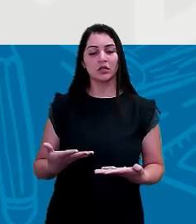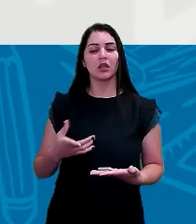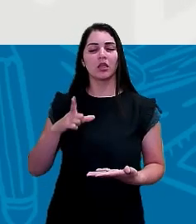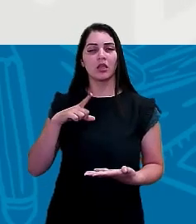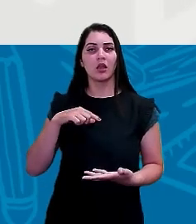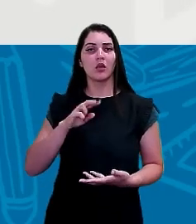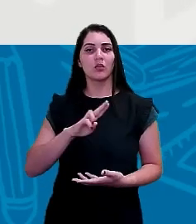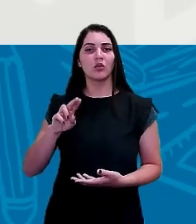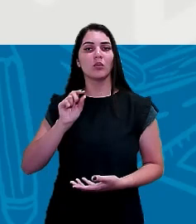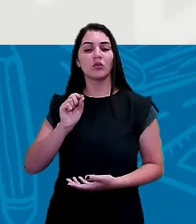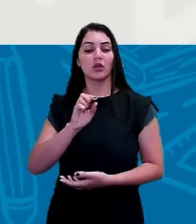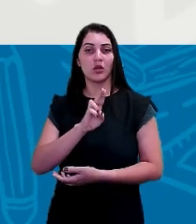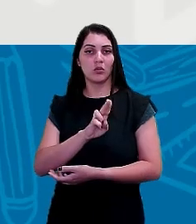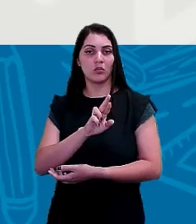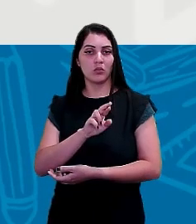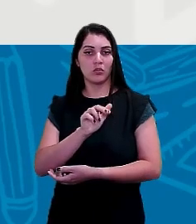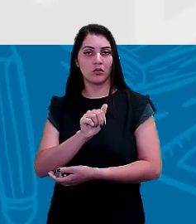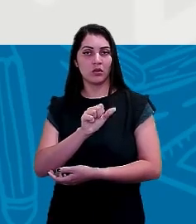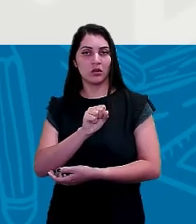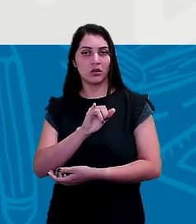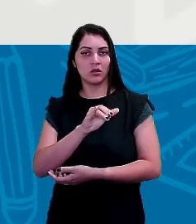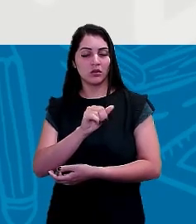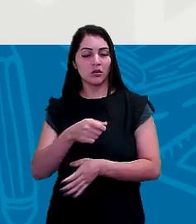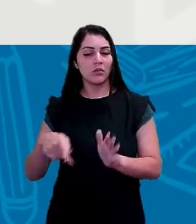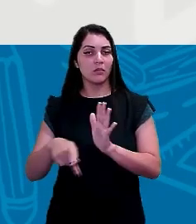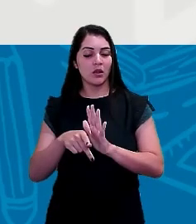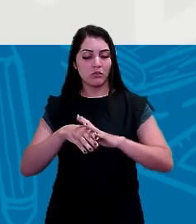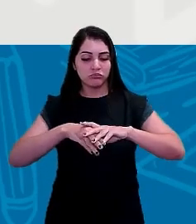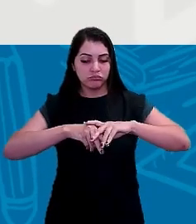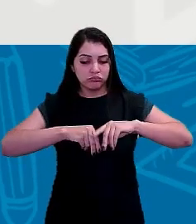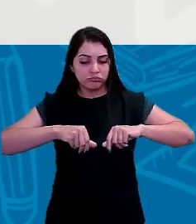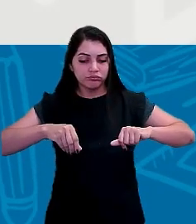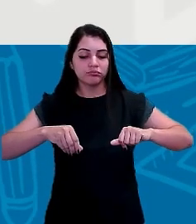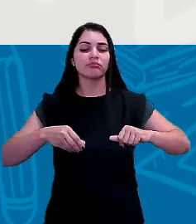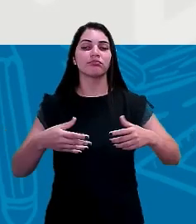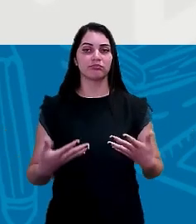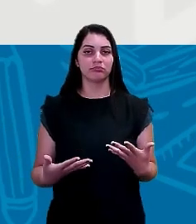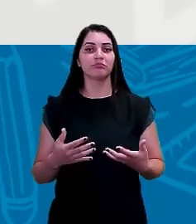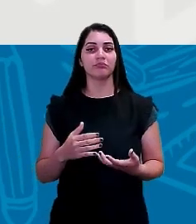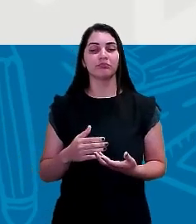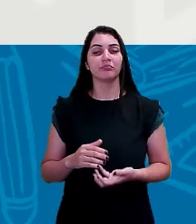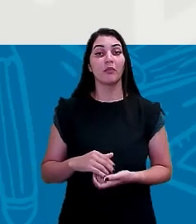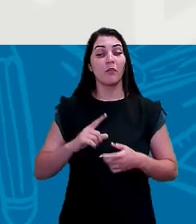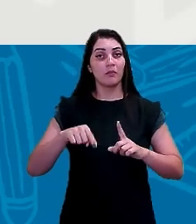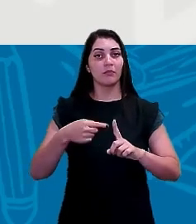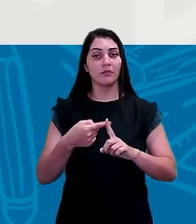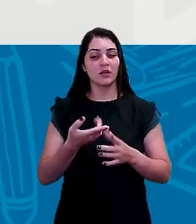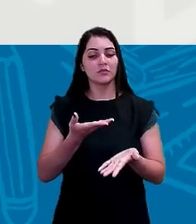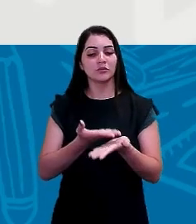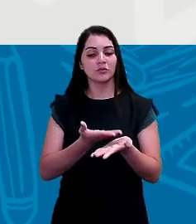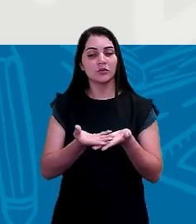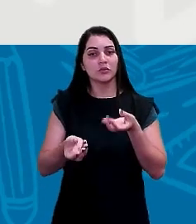vezes a gente até chama de Eurásia, né? Pela própria extensão de terra, ele forma uma grande massa de terra, uma grande extensão de terra, mas